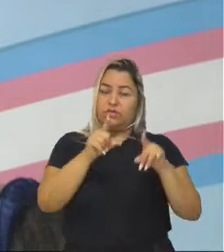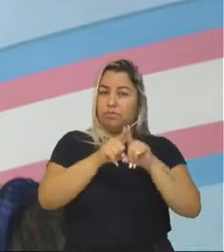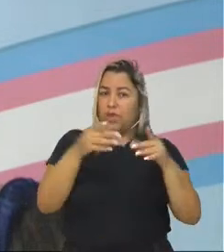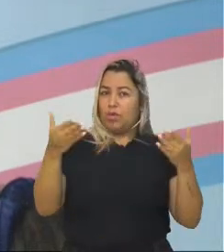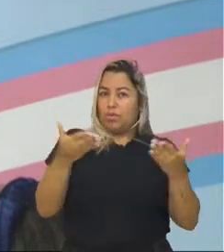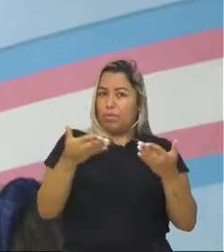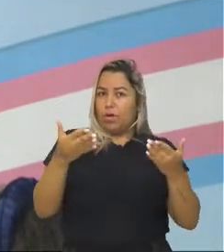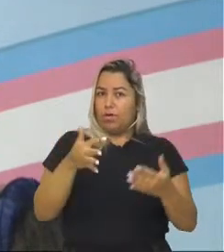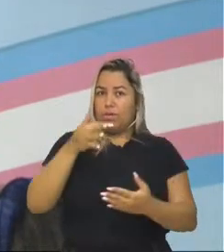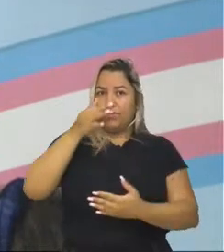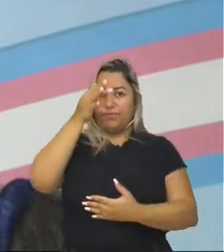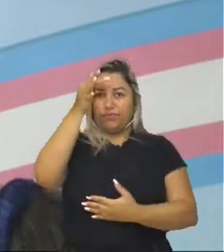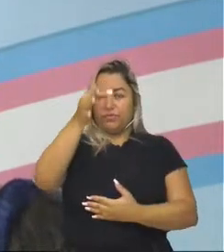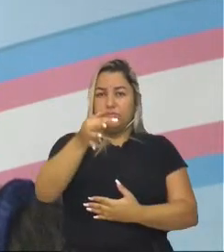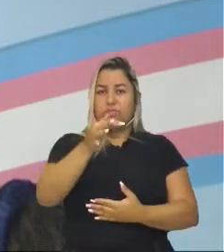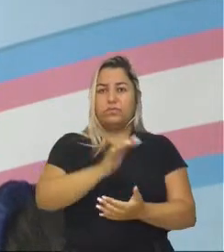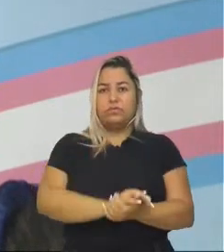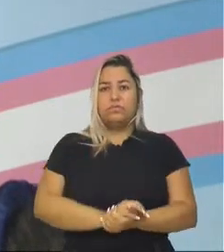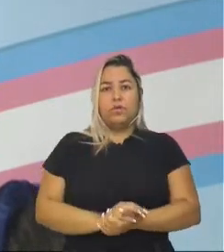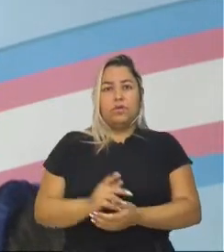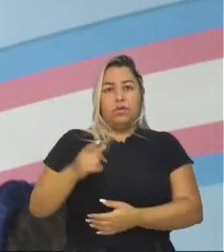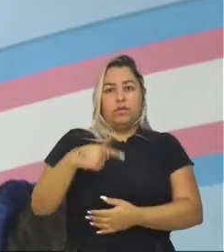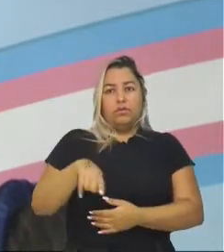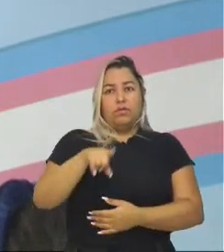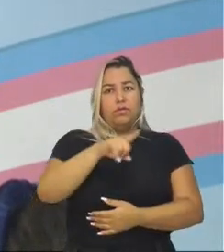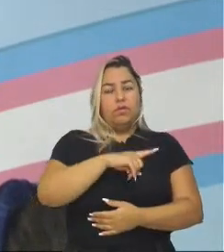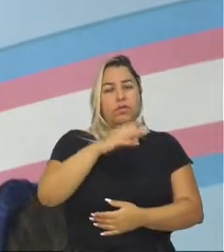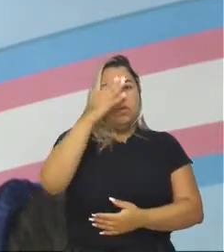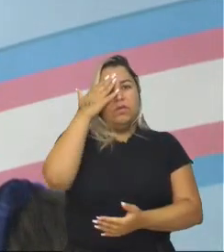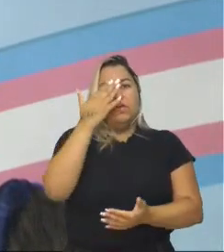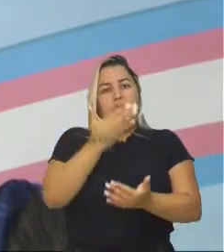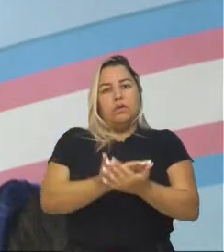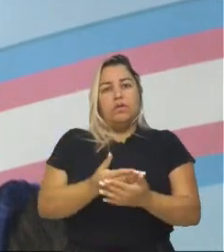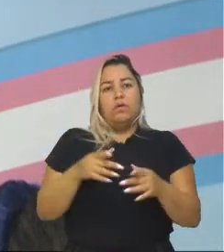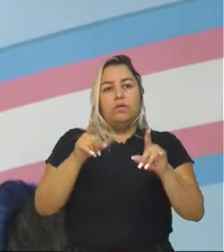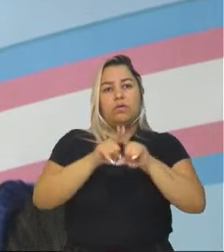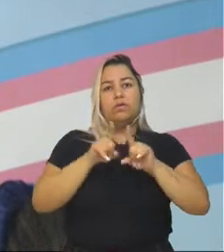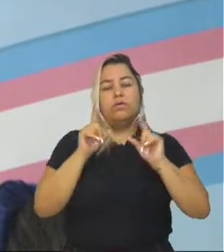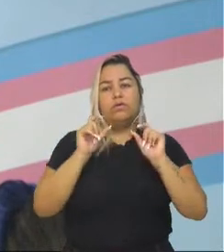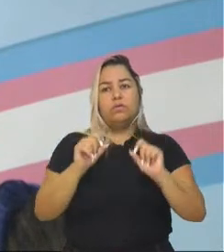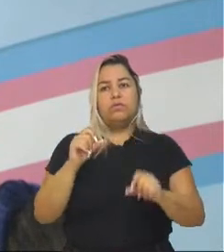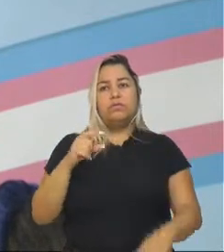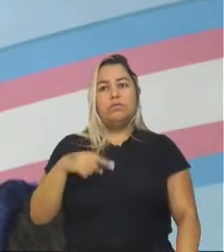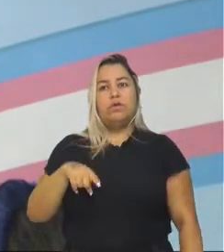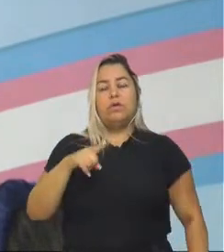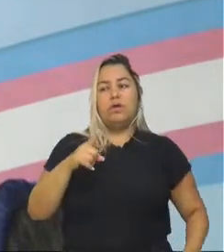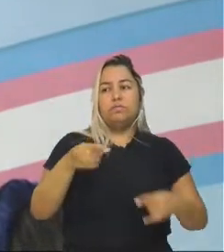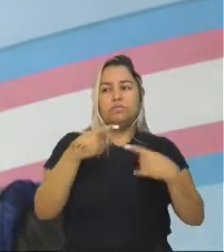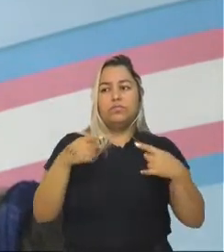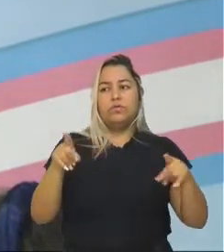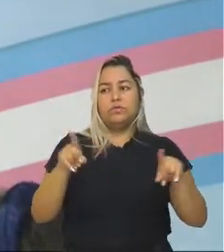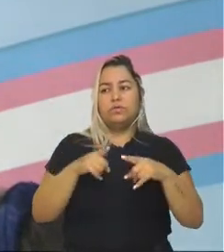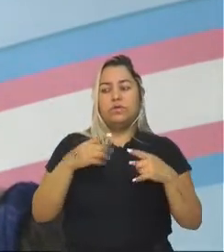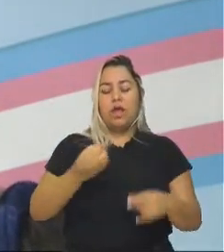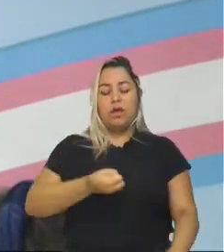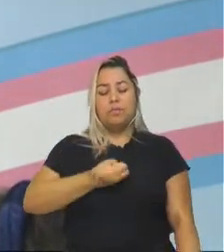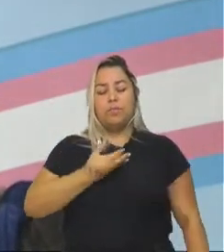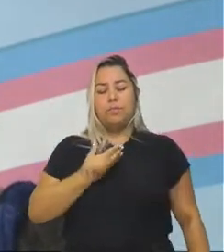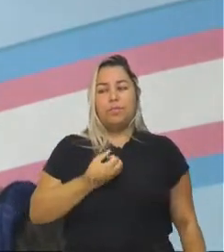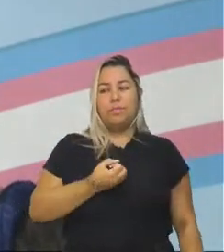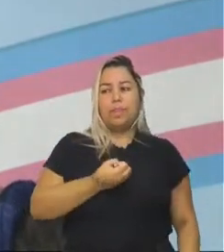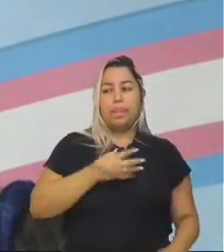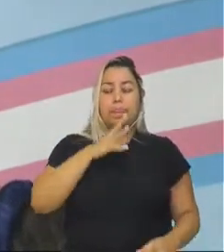agora, o futuro. E a gente é muito mais do que a gente acredita. Somos a arte, a música, a poesia,